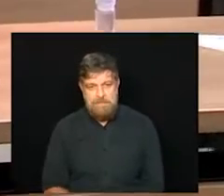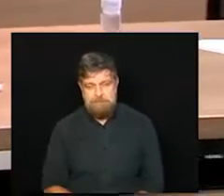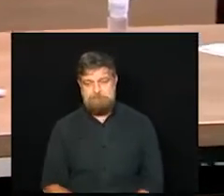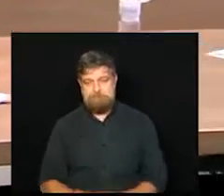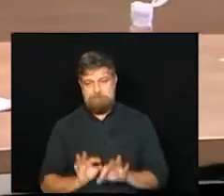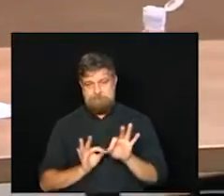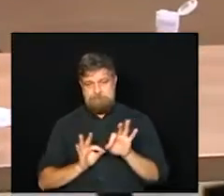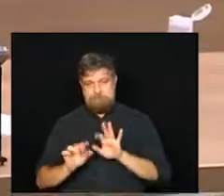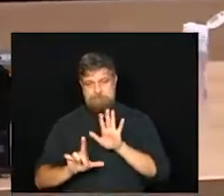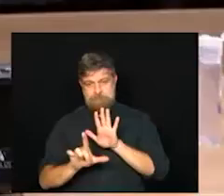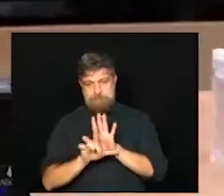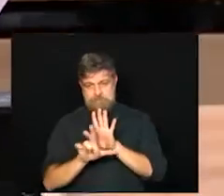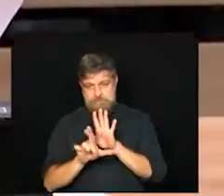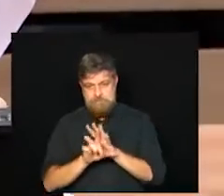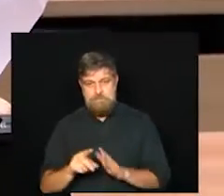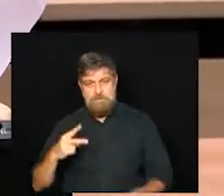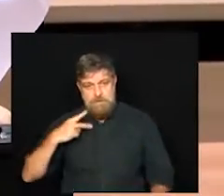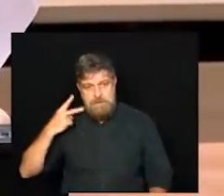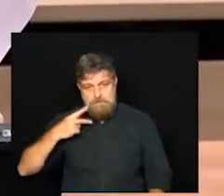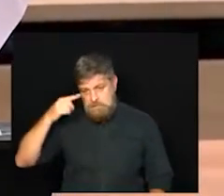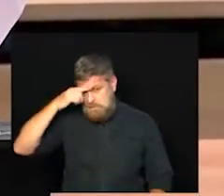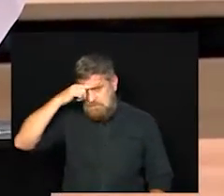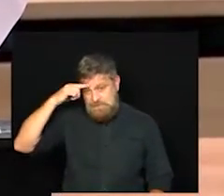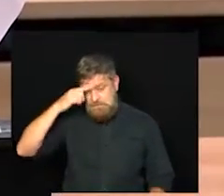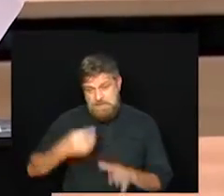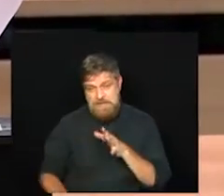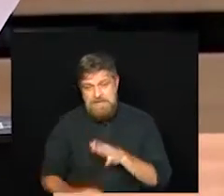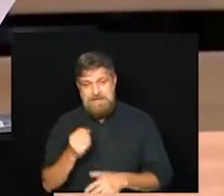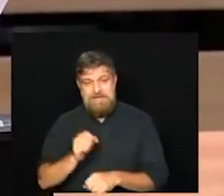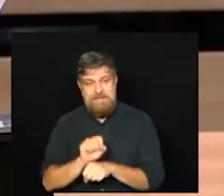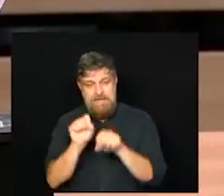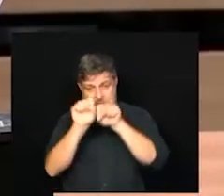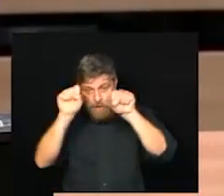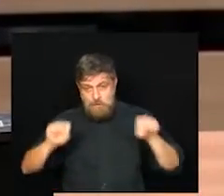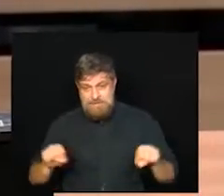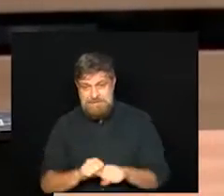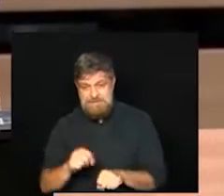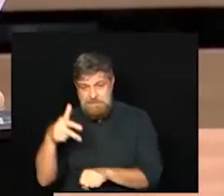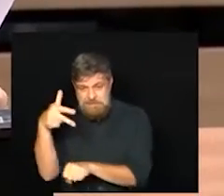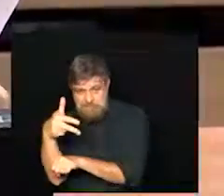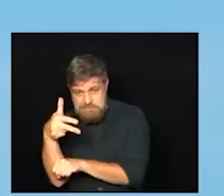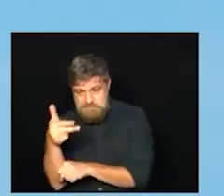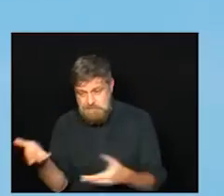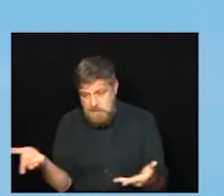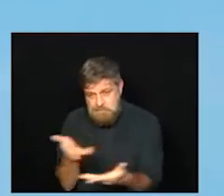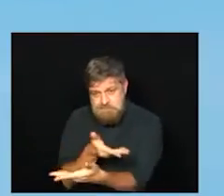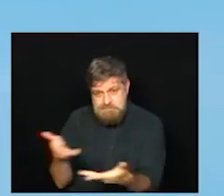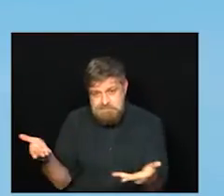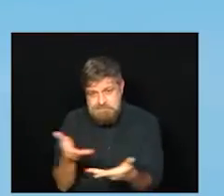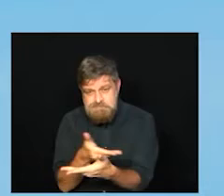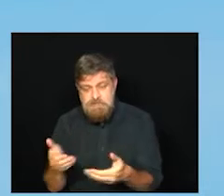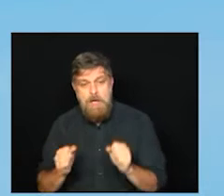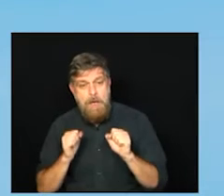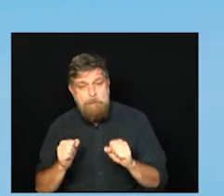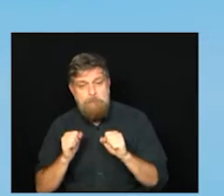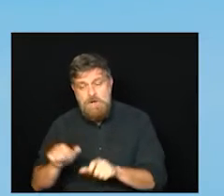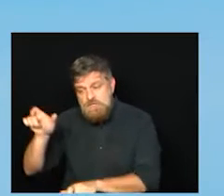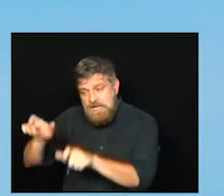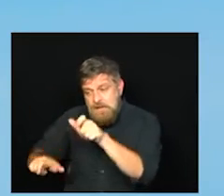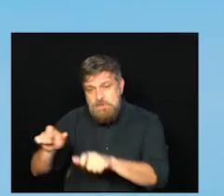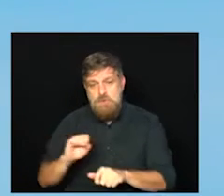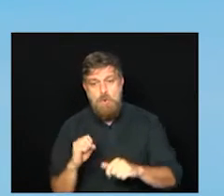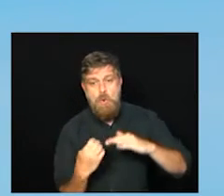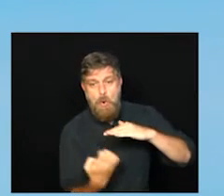projeto de lei do vereador Felipe Marquesi, que cria o sistema colaborativo de segurança e monitoramento para permitir às pessoas ou